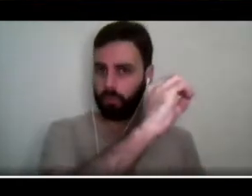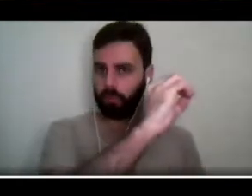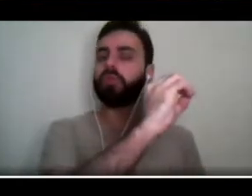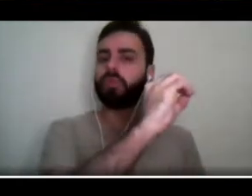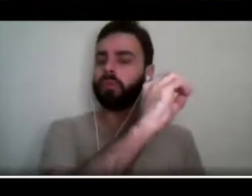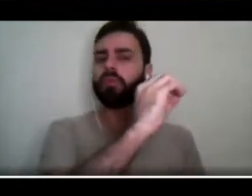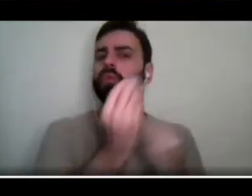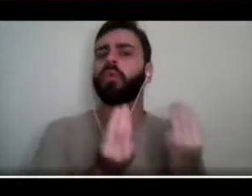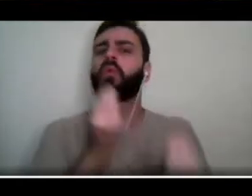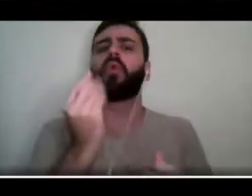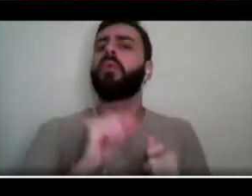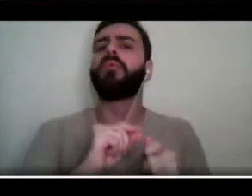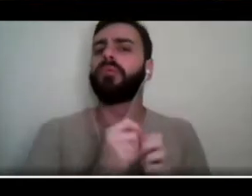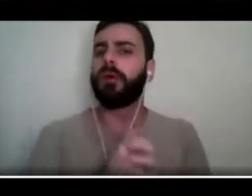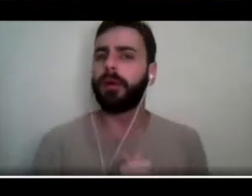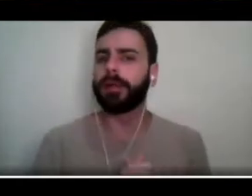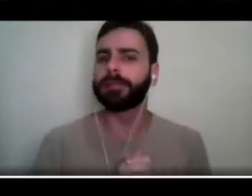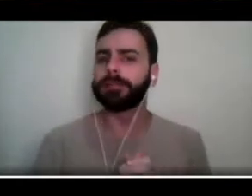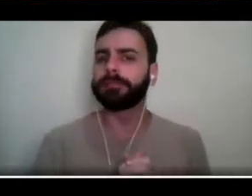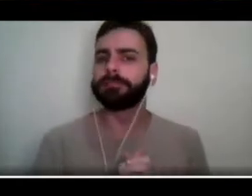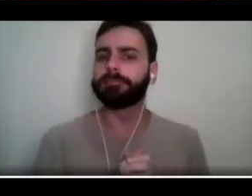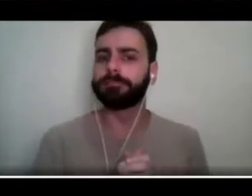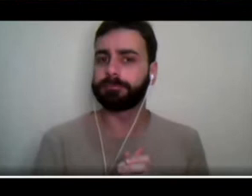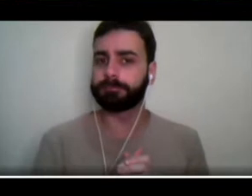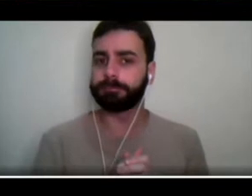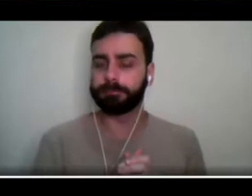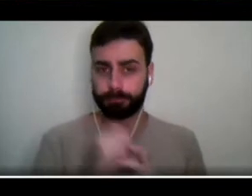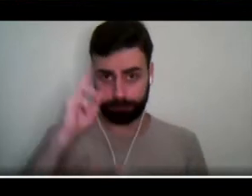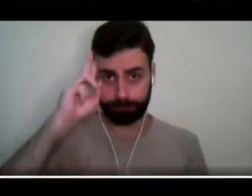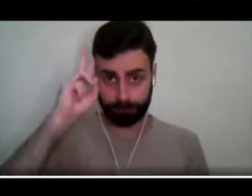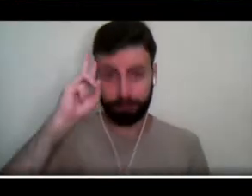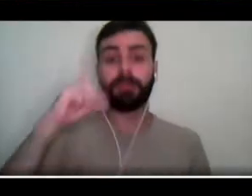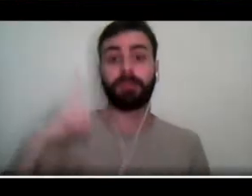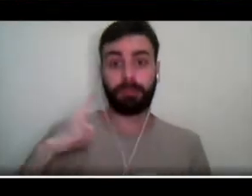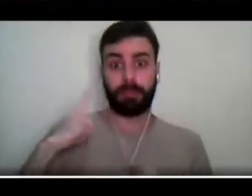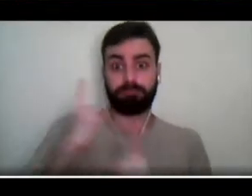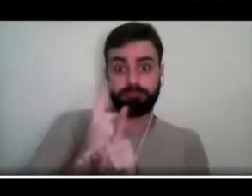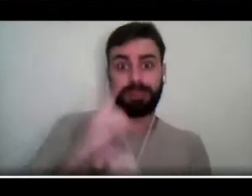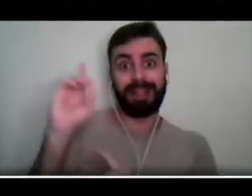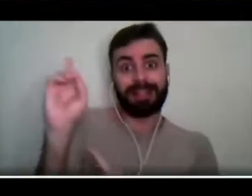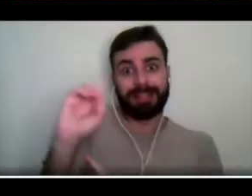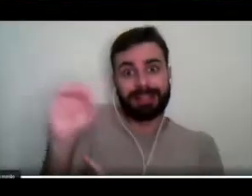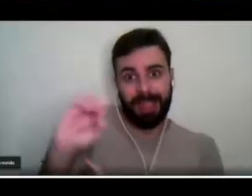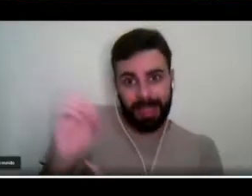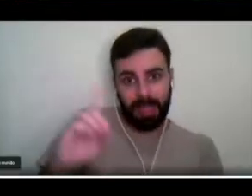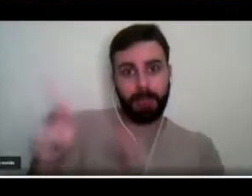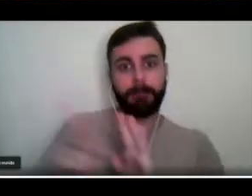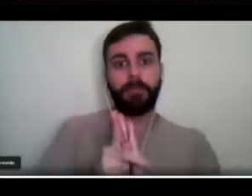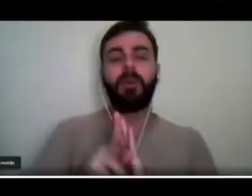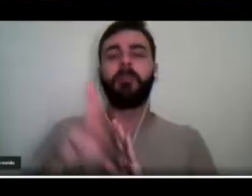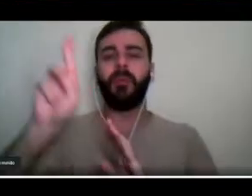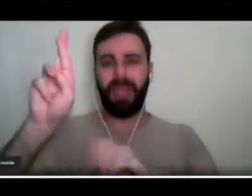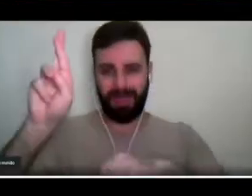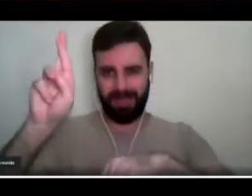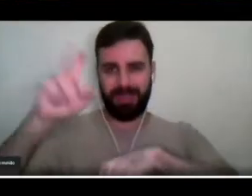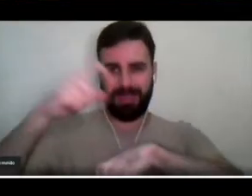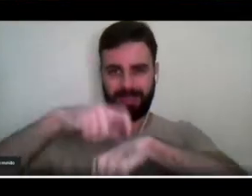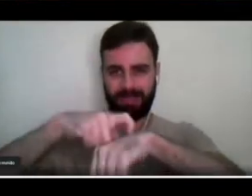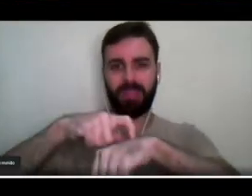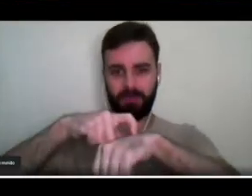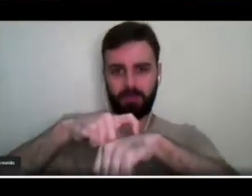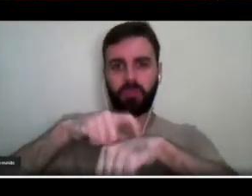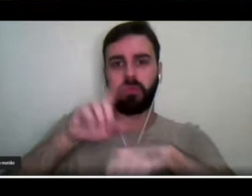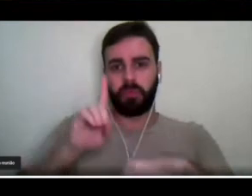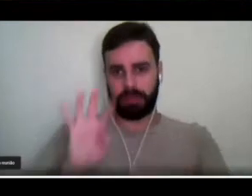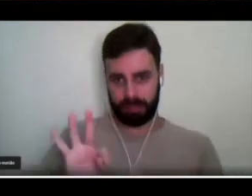a gente tem o quê? A derivada de R no tempo, que